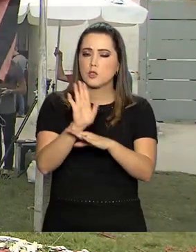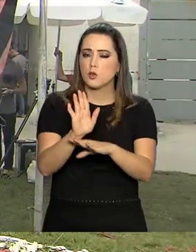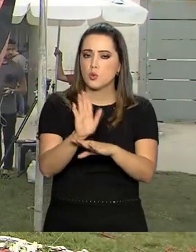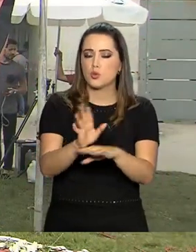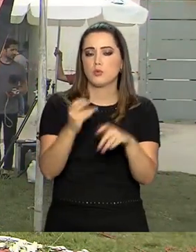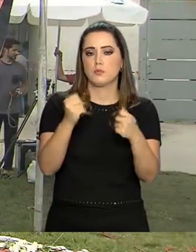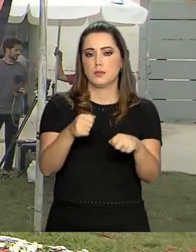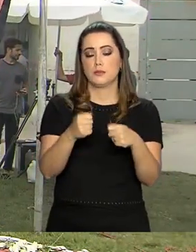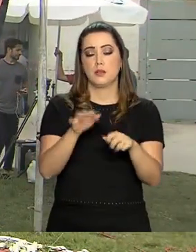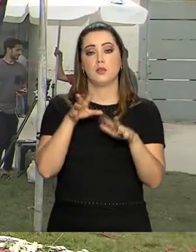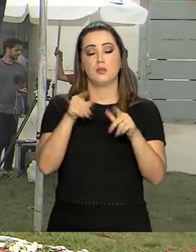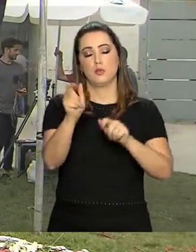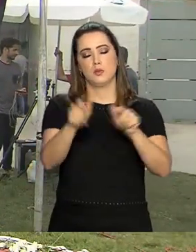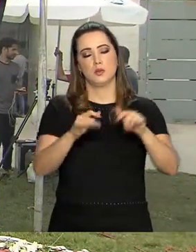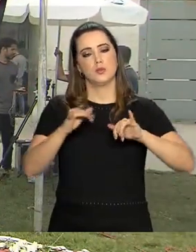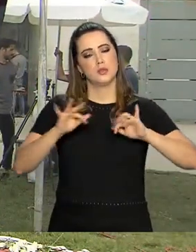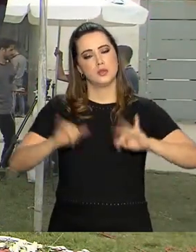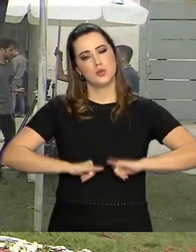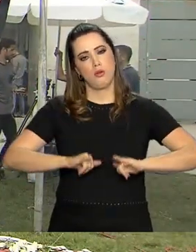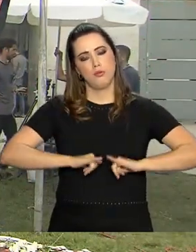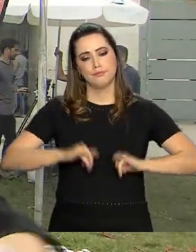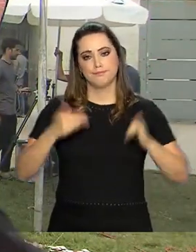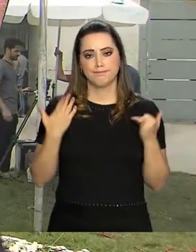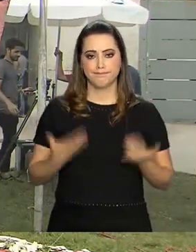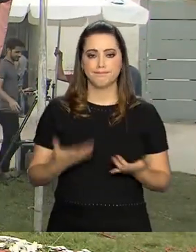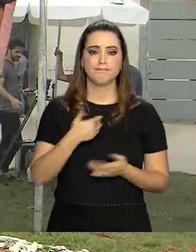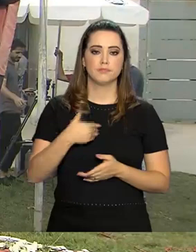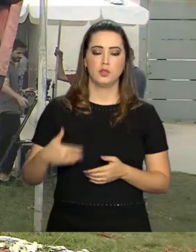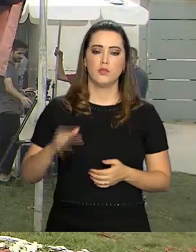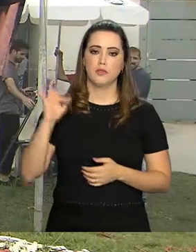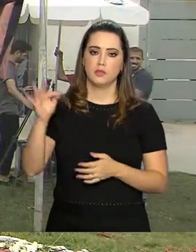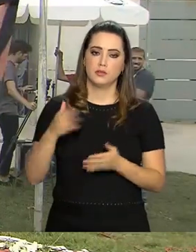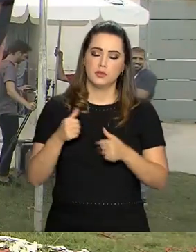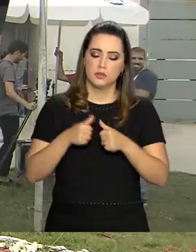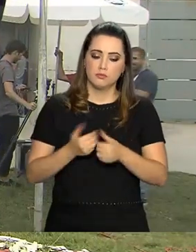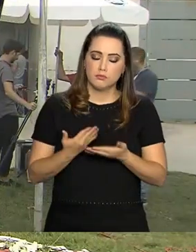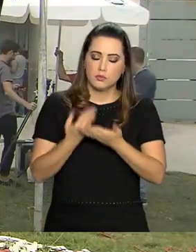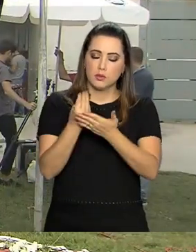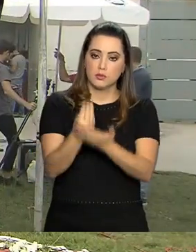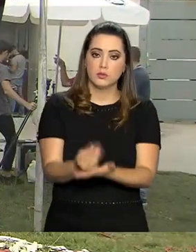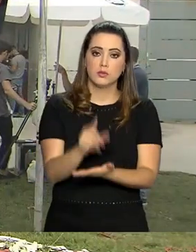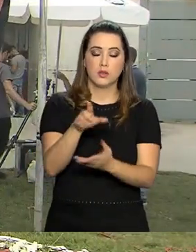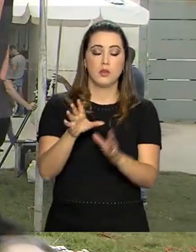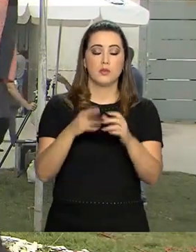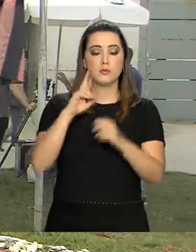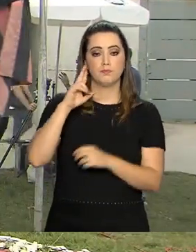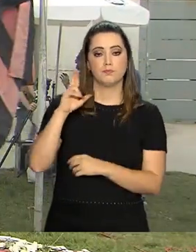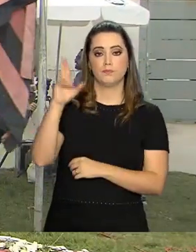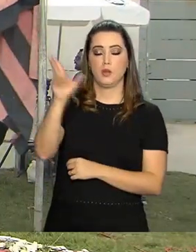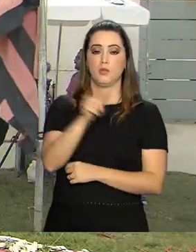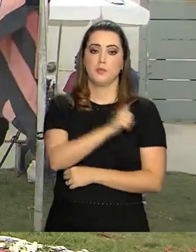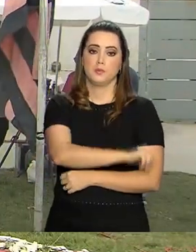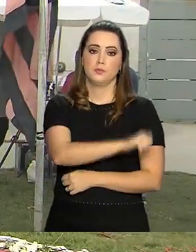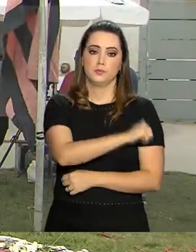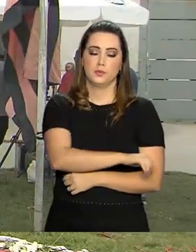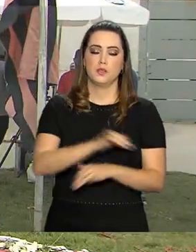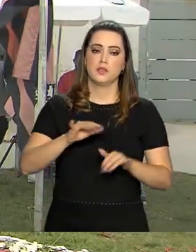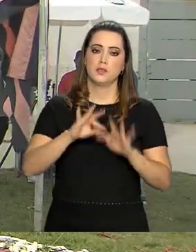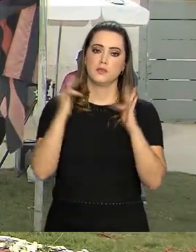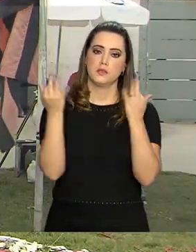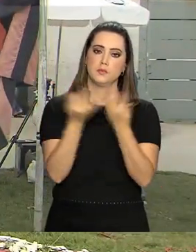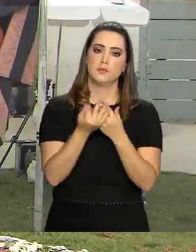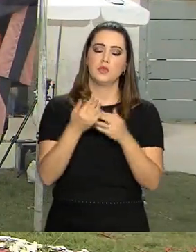nessa tragédia e falando que o governo federal está à disposição das autoridades do Rio de Janeiro, das famílias das vítimas, para